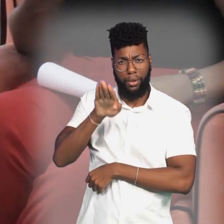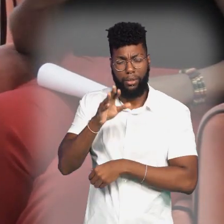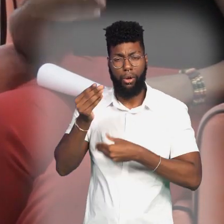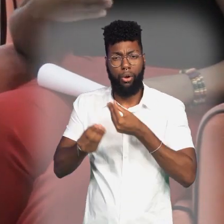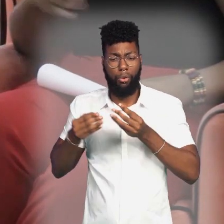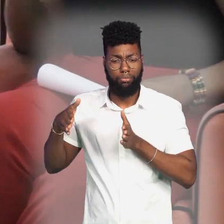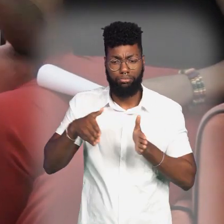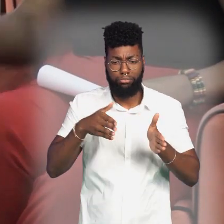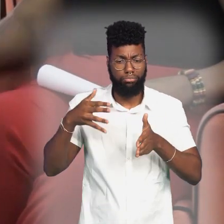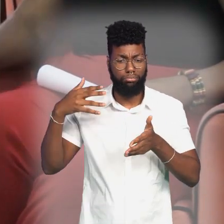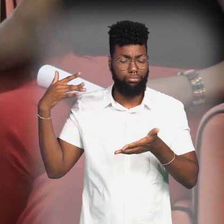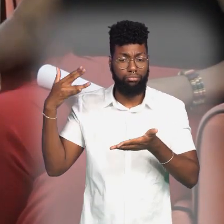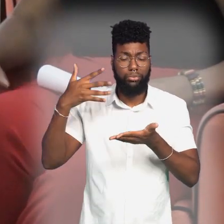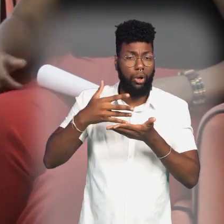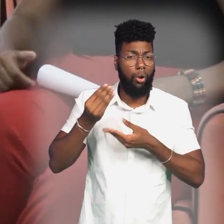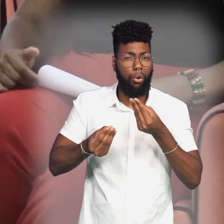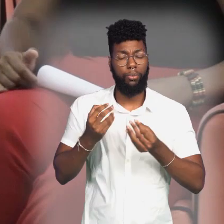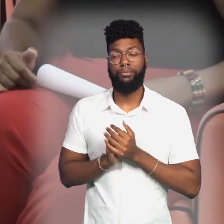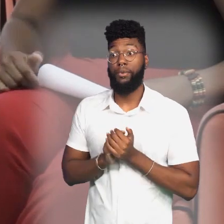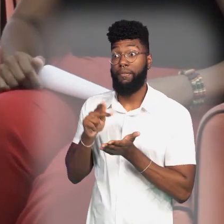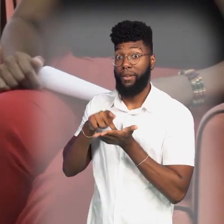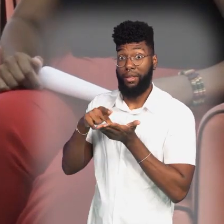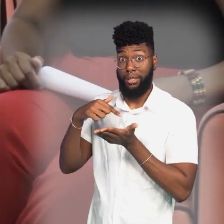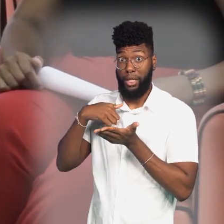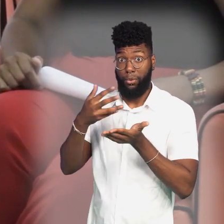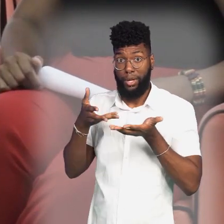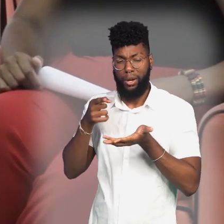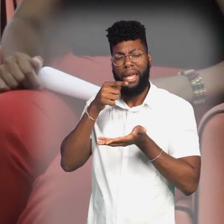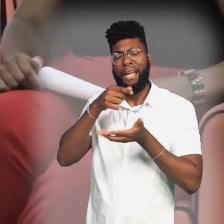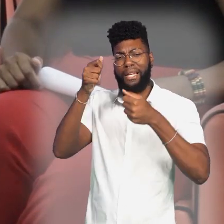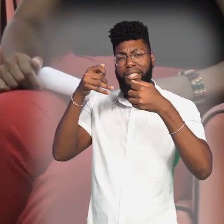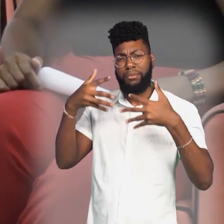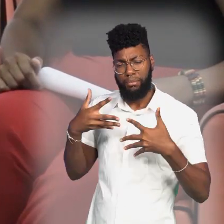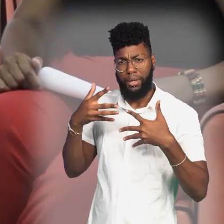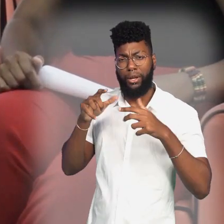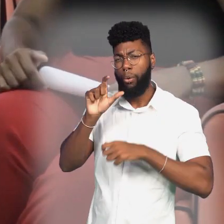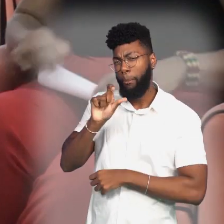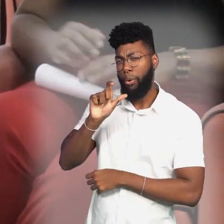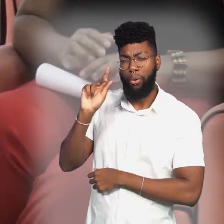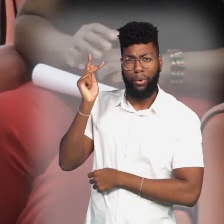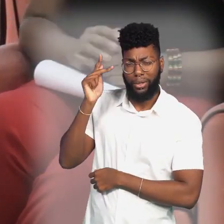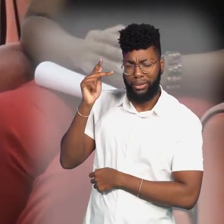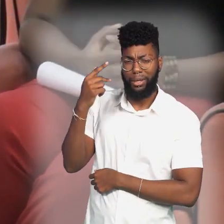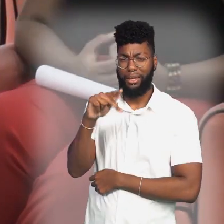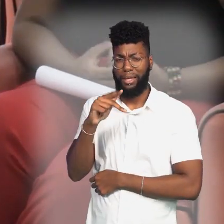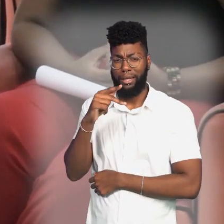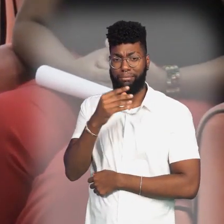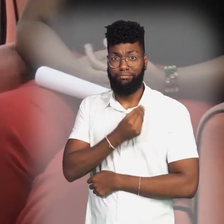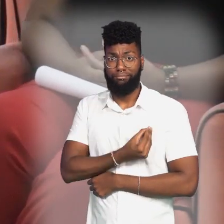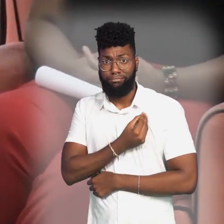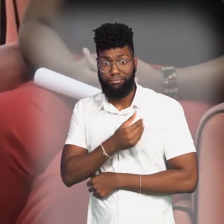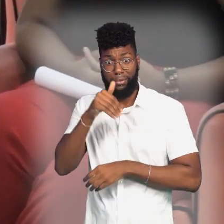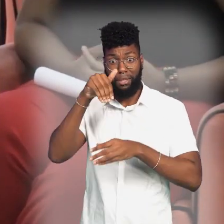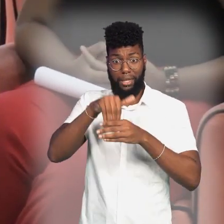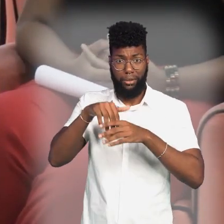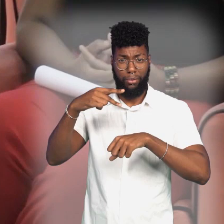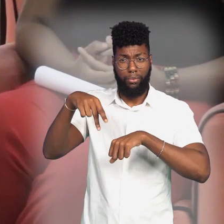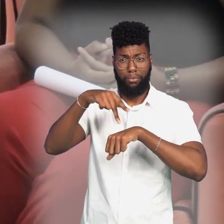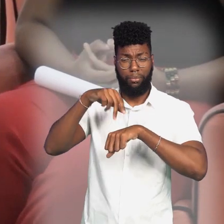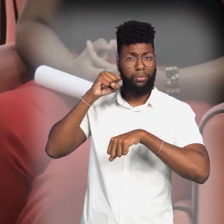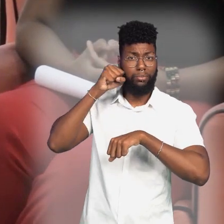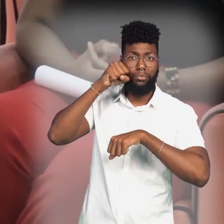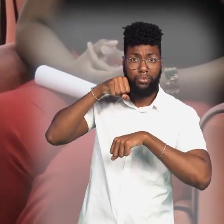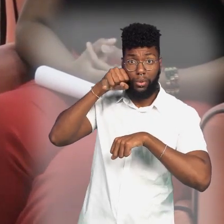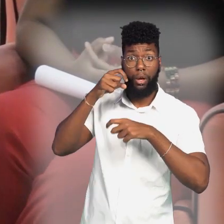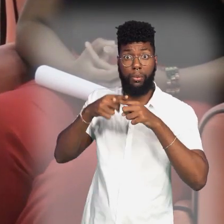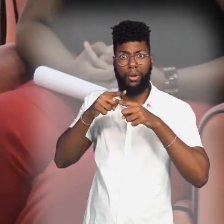trajetória? Na verdade, eu até queria, Ana, que ele contasse um pouquinho da história dele no Senegal, assim, porque